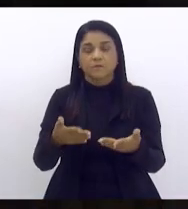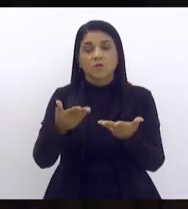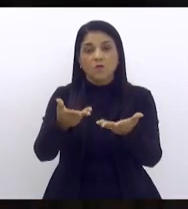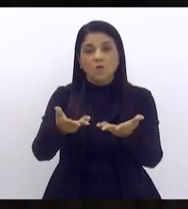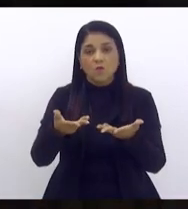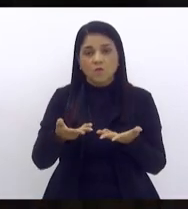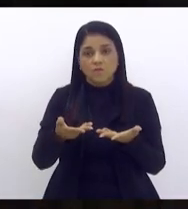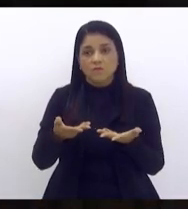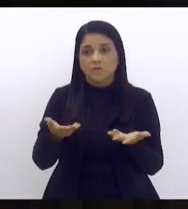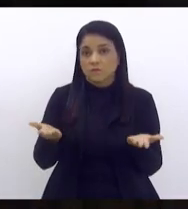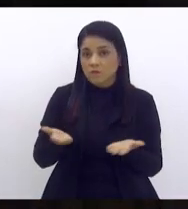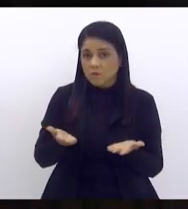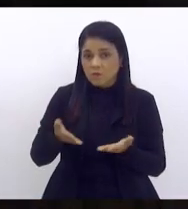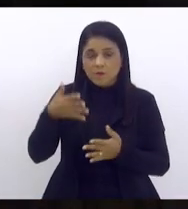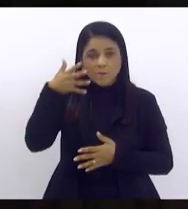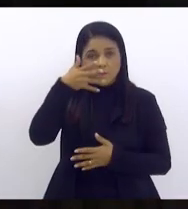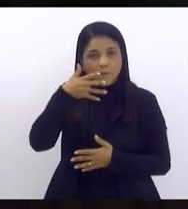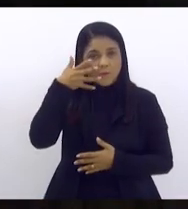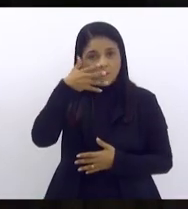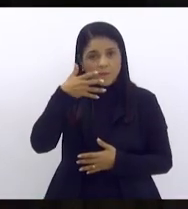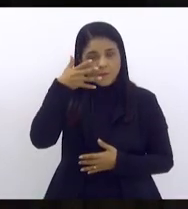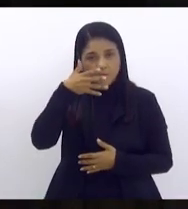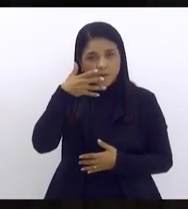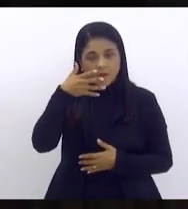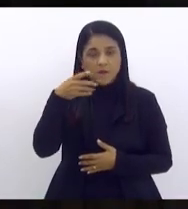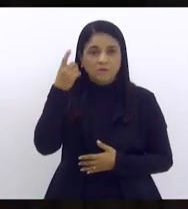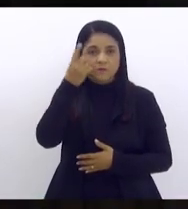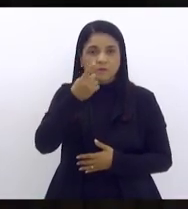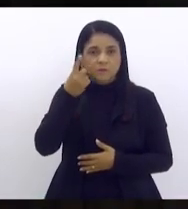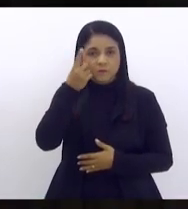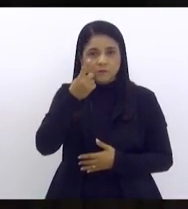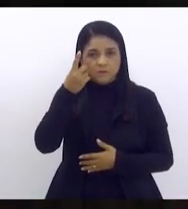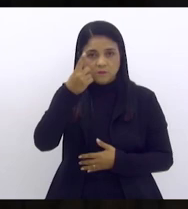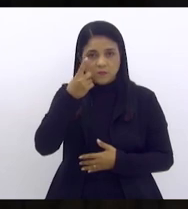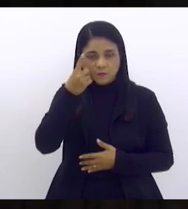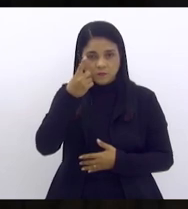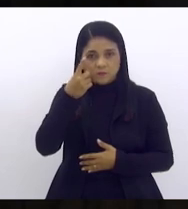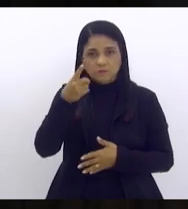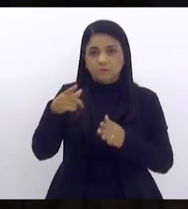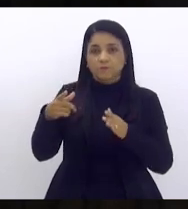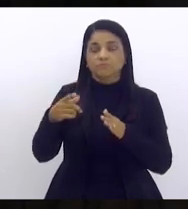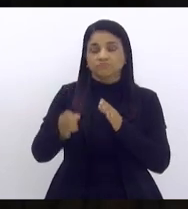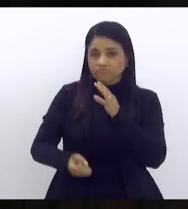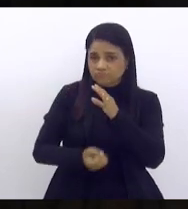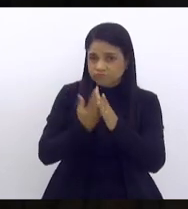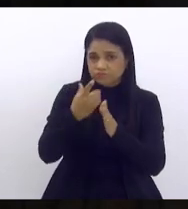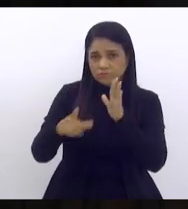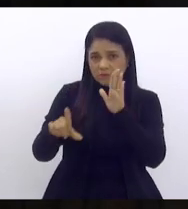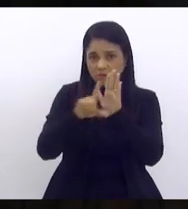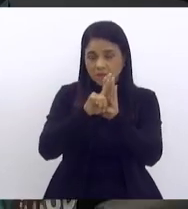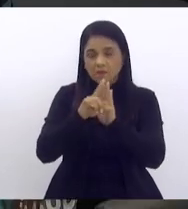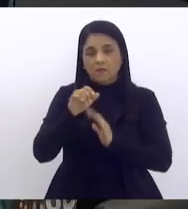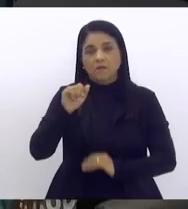agora para fazer uso da palavra o deputado, autor da lei, André